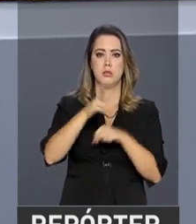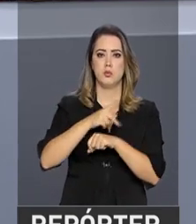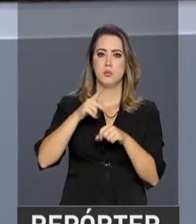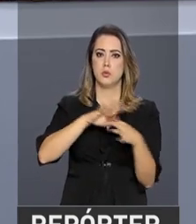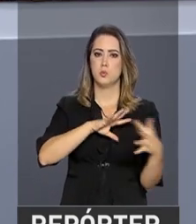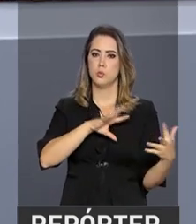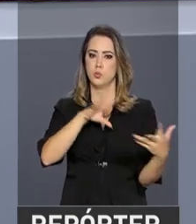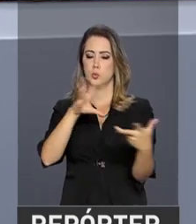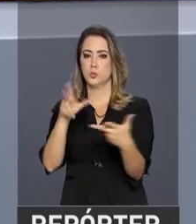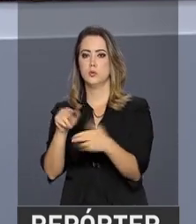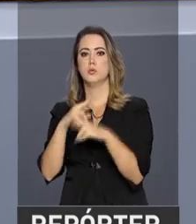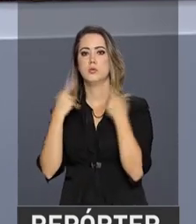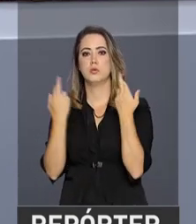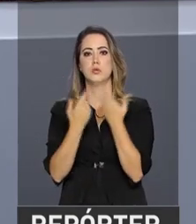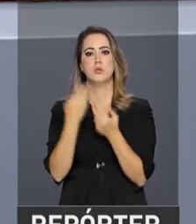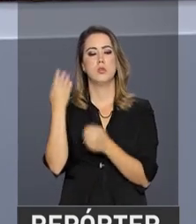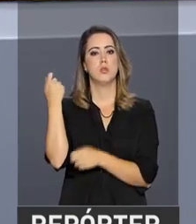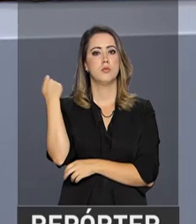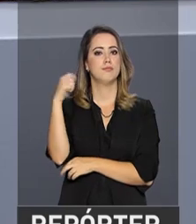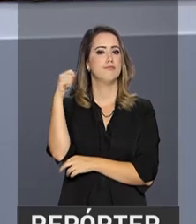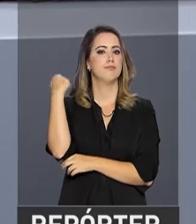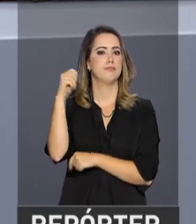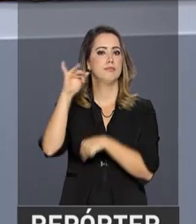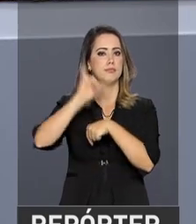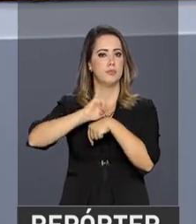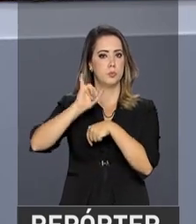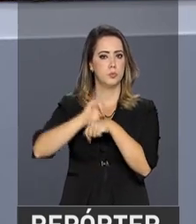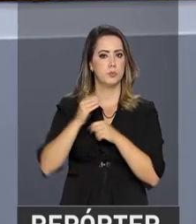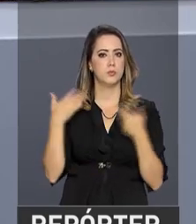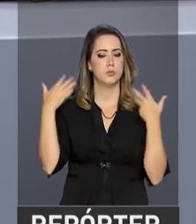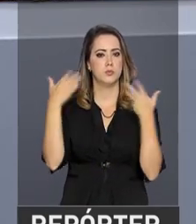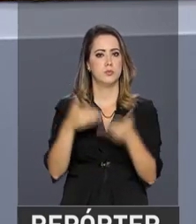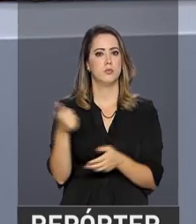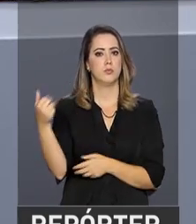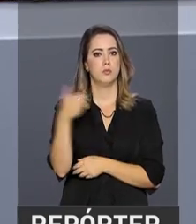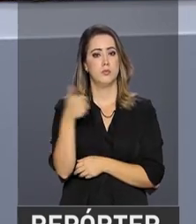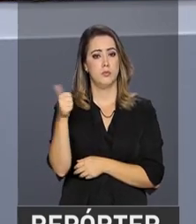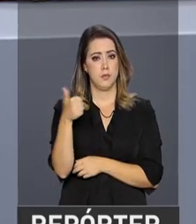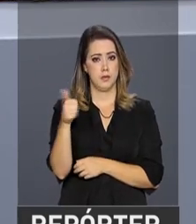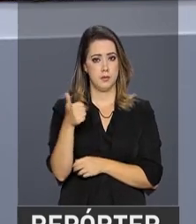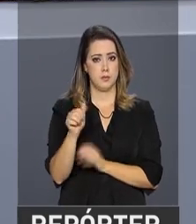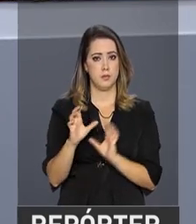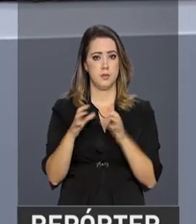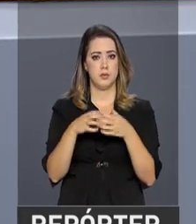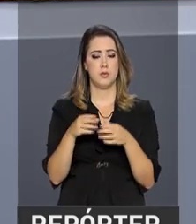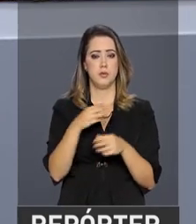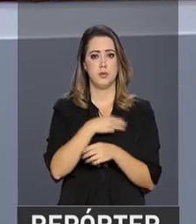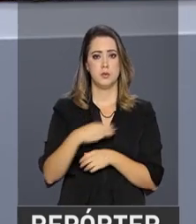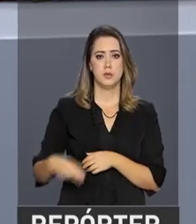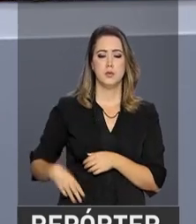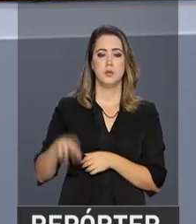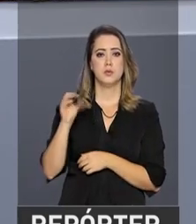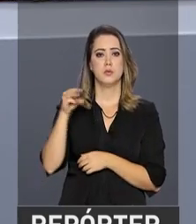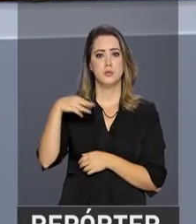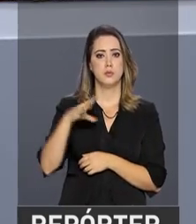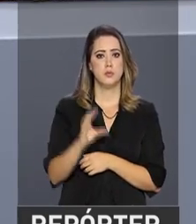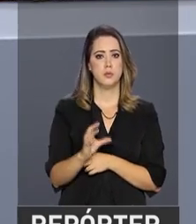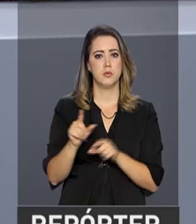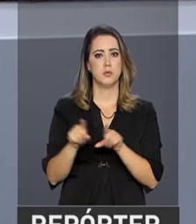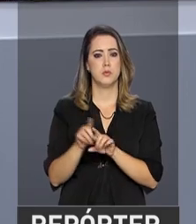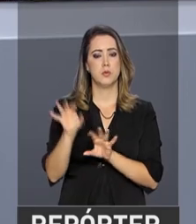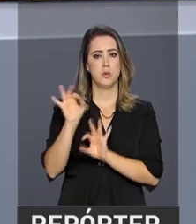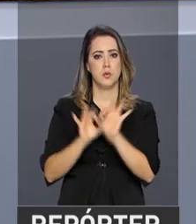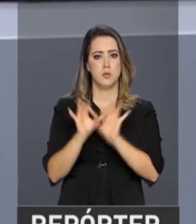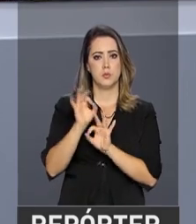o planeta estarão reunidos em buenos aires na argentina para participar da 11ª conferência ministerial da mc a